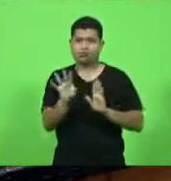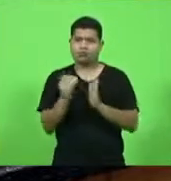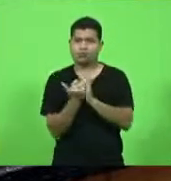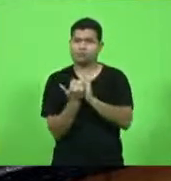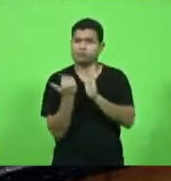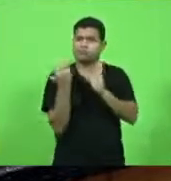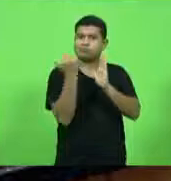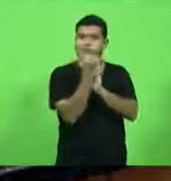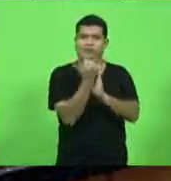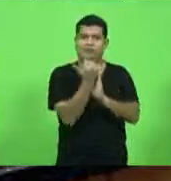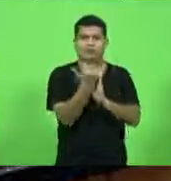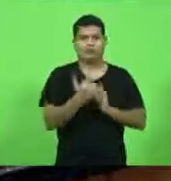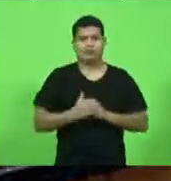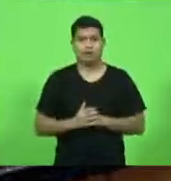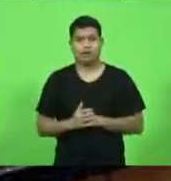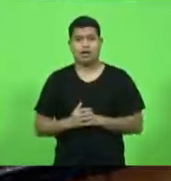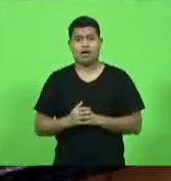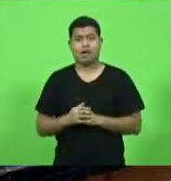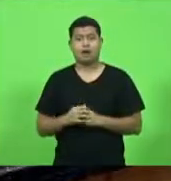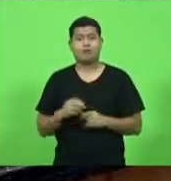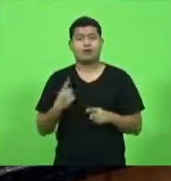Isso é uma insegurança tão grande,